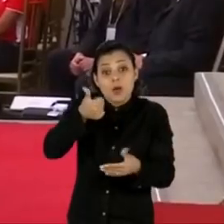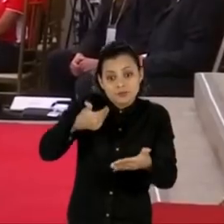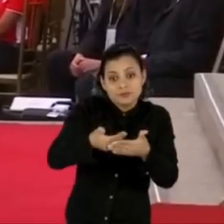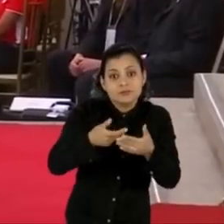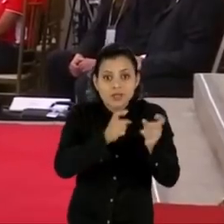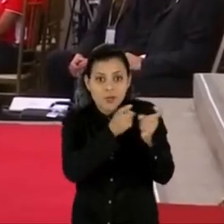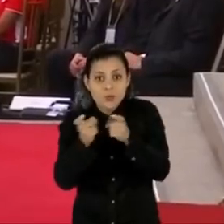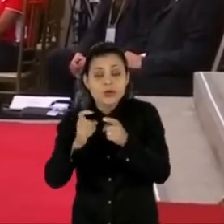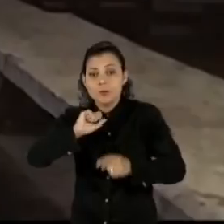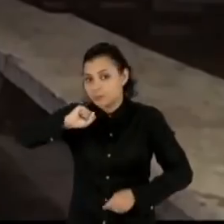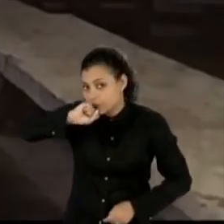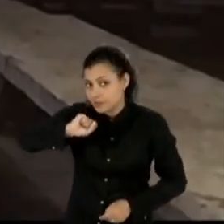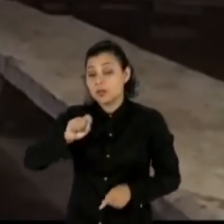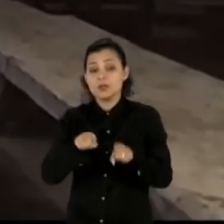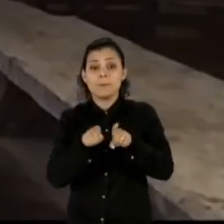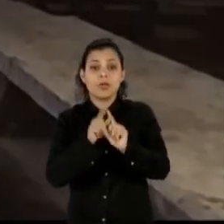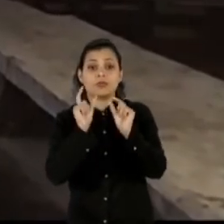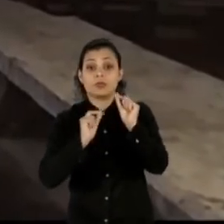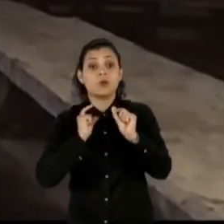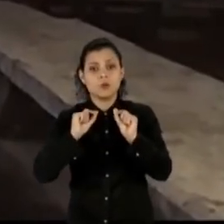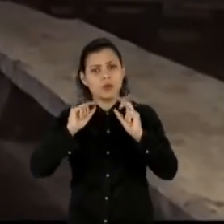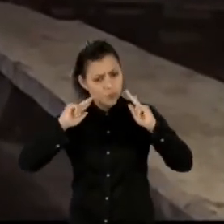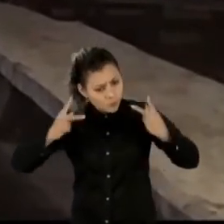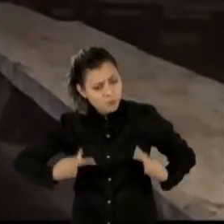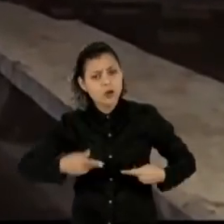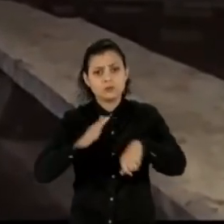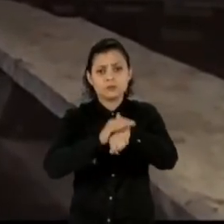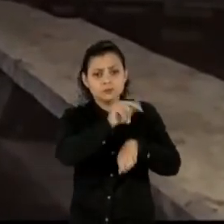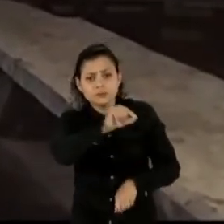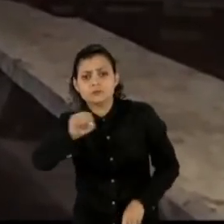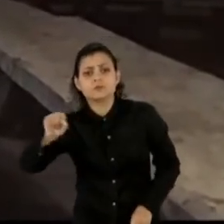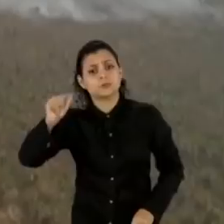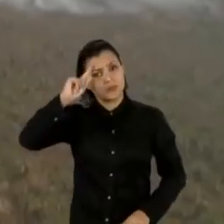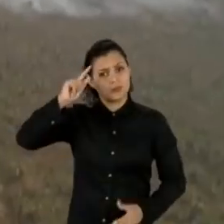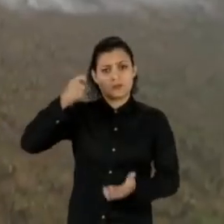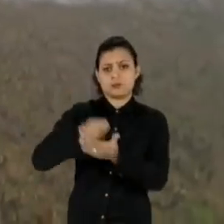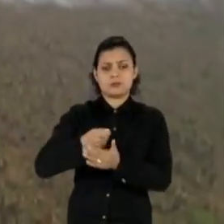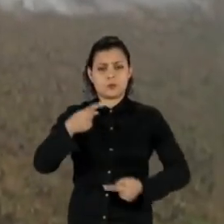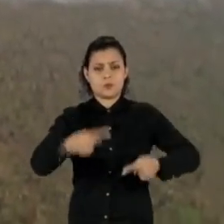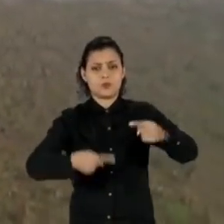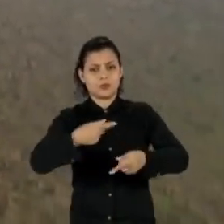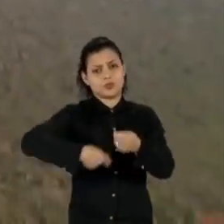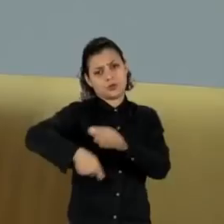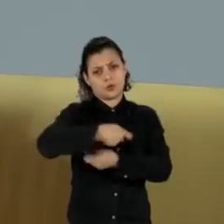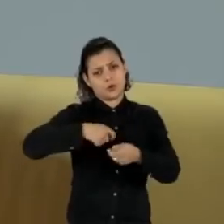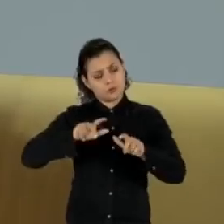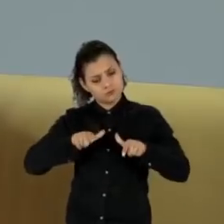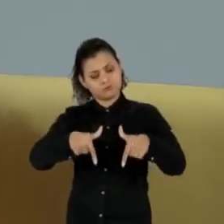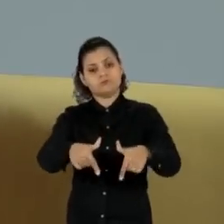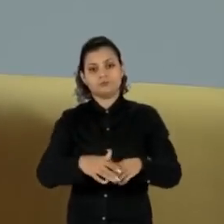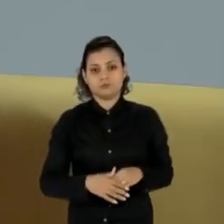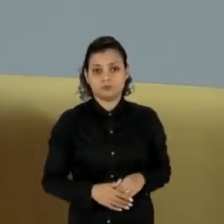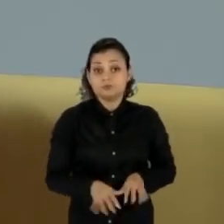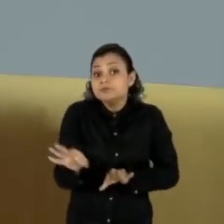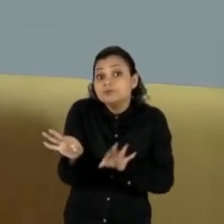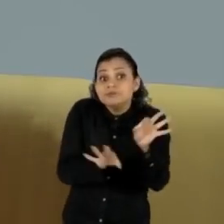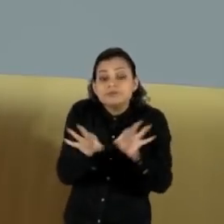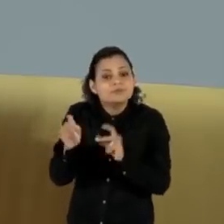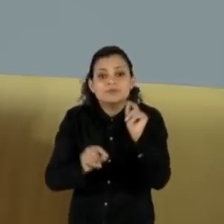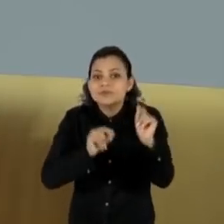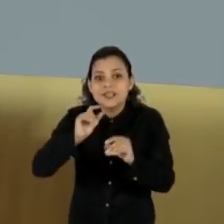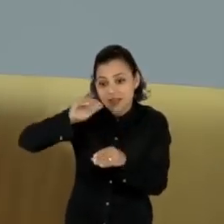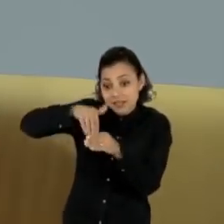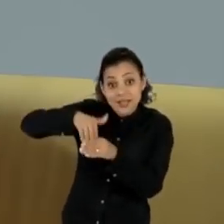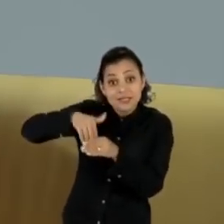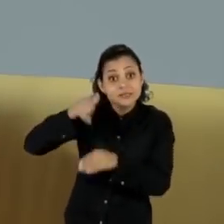do mundo inteiro sobre o tema e pede que o ser humano esteja no centro das decisões políticas e econômicas e os preparativos